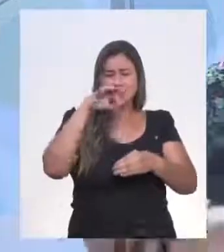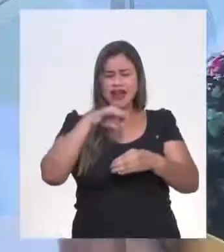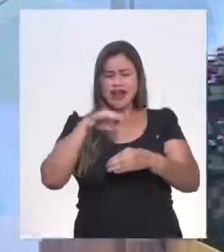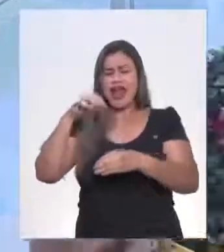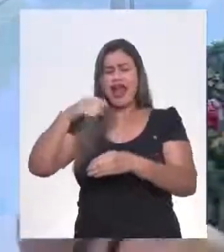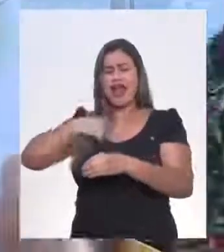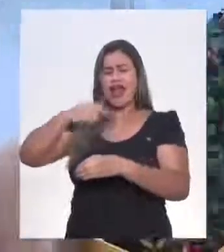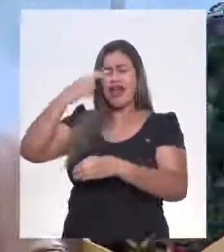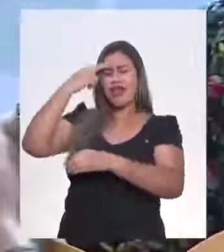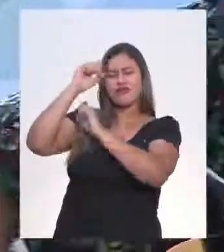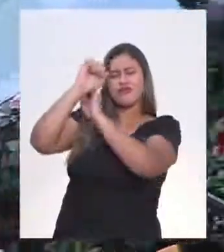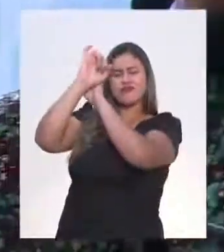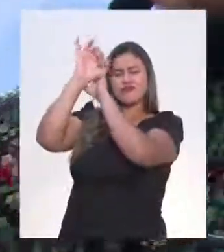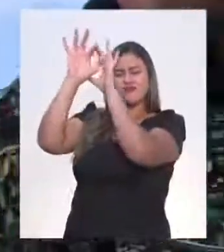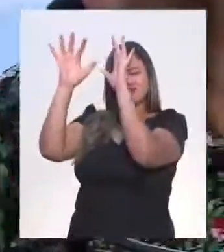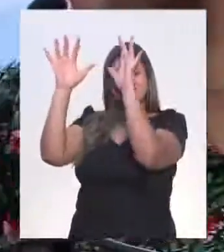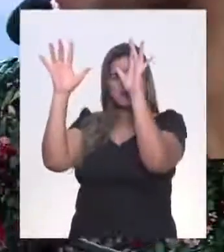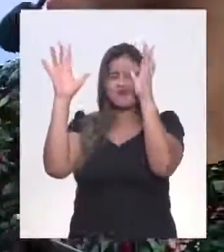sonhei